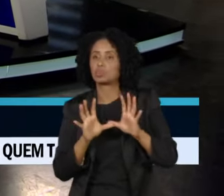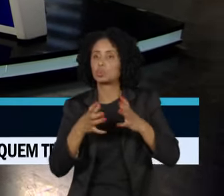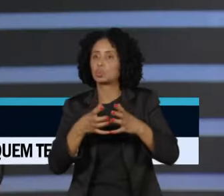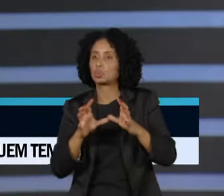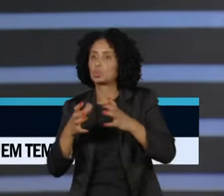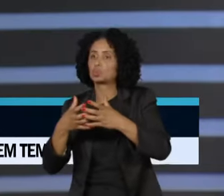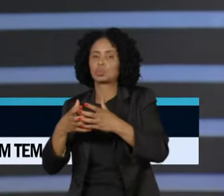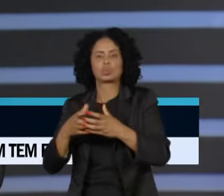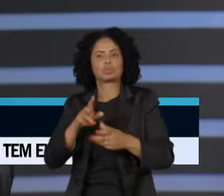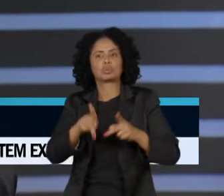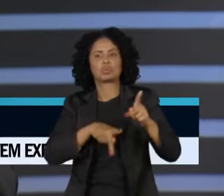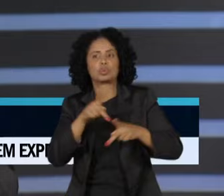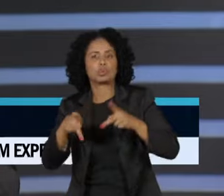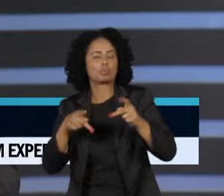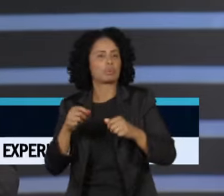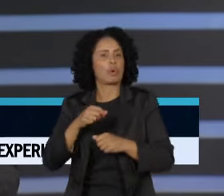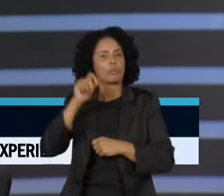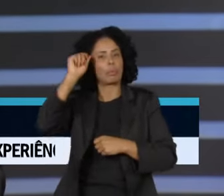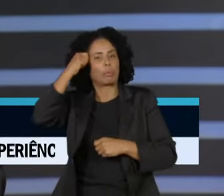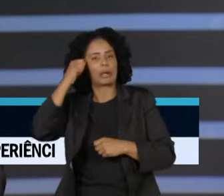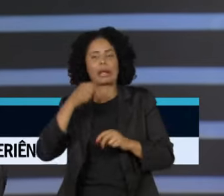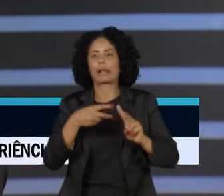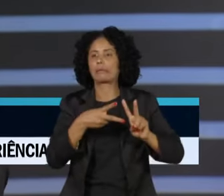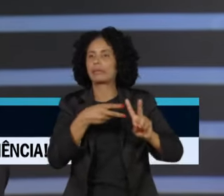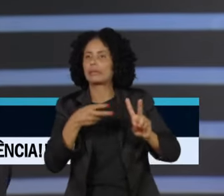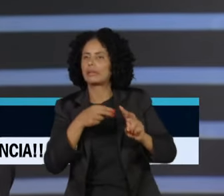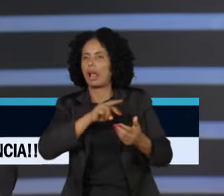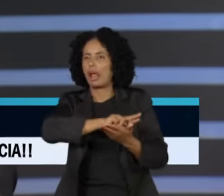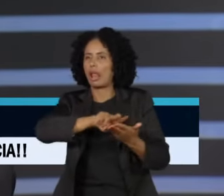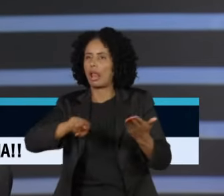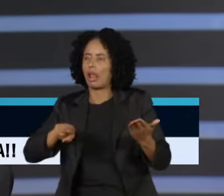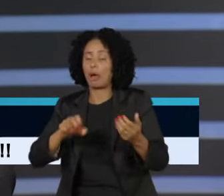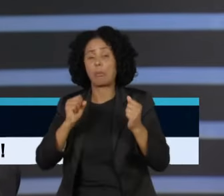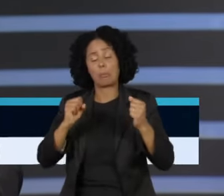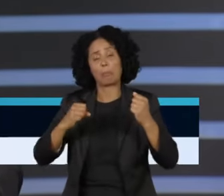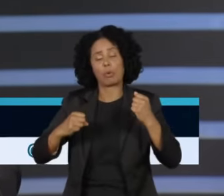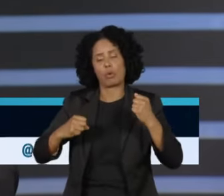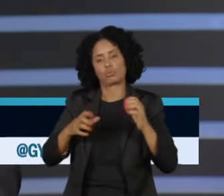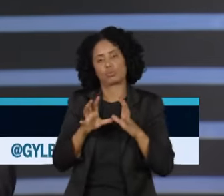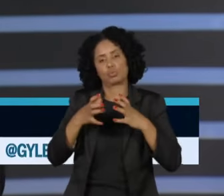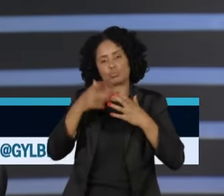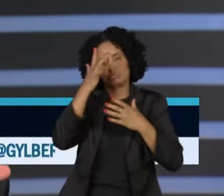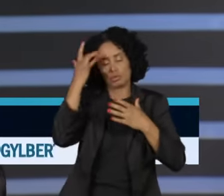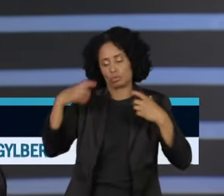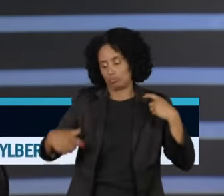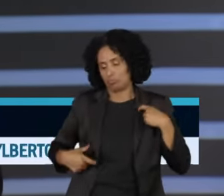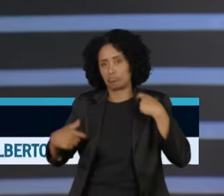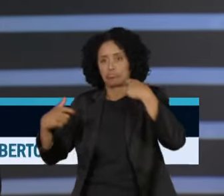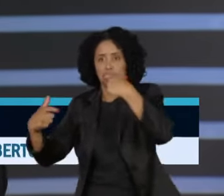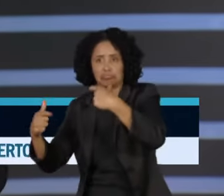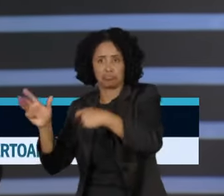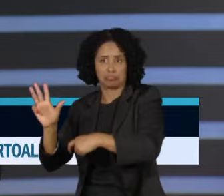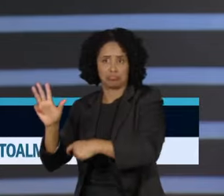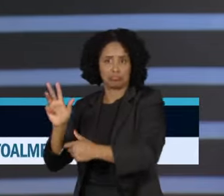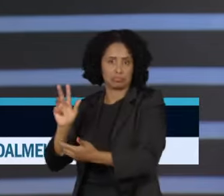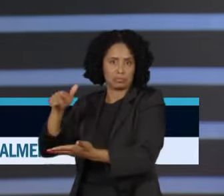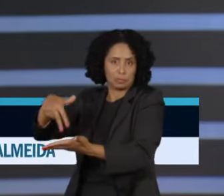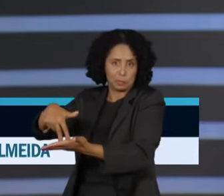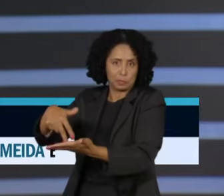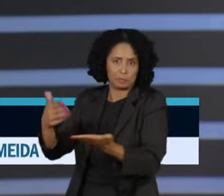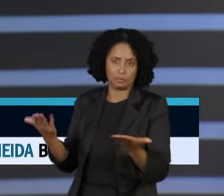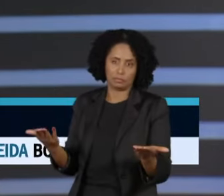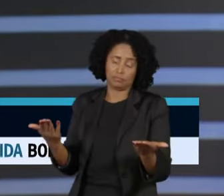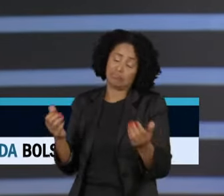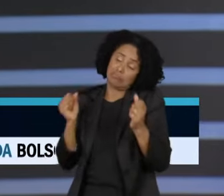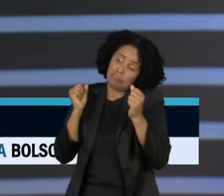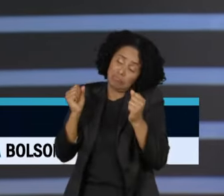indígenas, negros, brancos, entre outros, passando, esse grupo de pessoas passando a faixa para Lula. Tem várias opções, a gente sabe que é uma questão